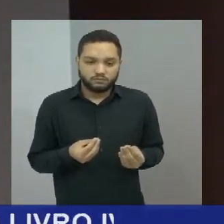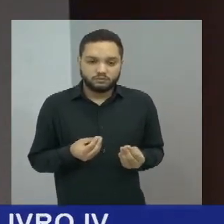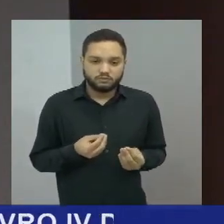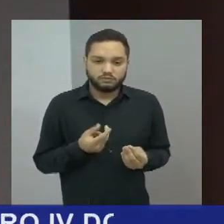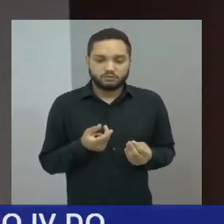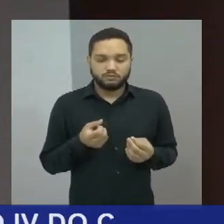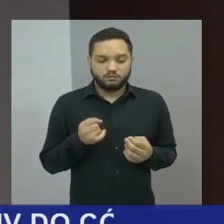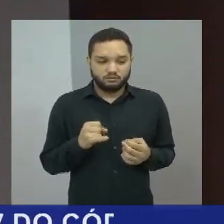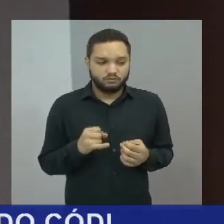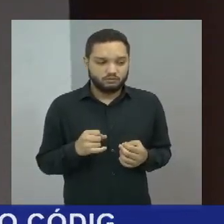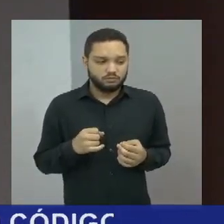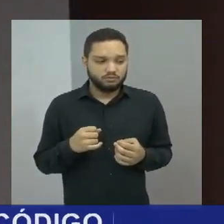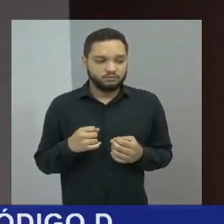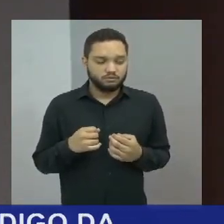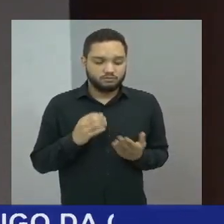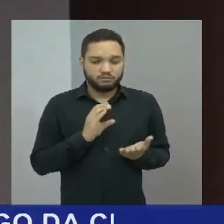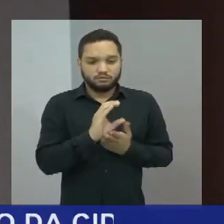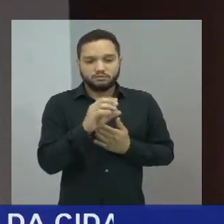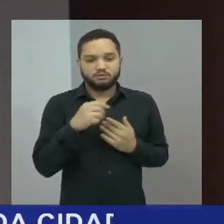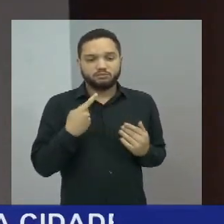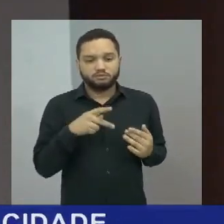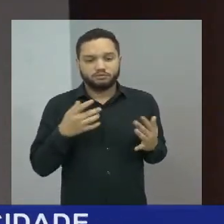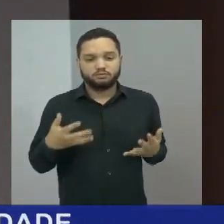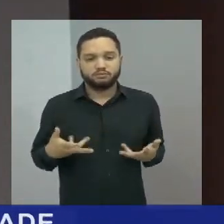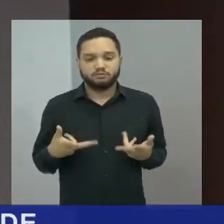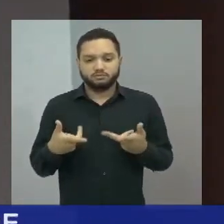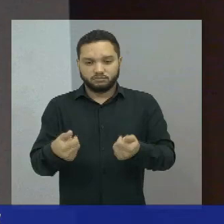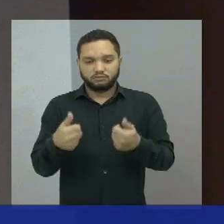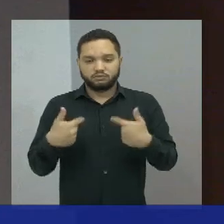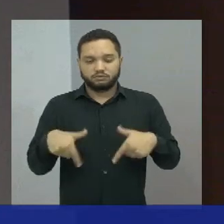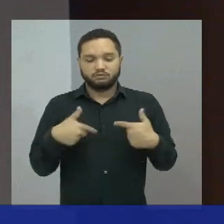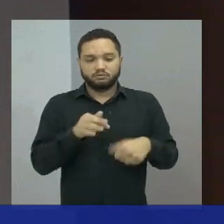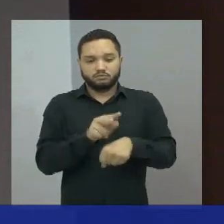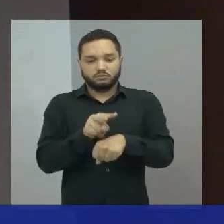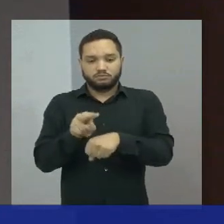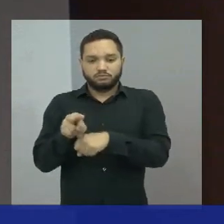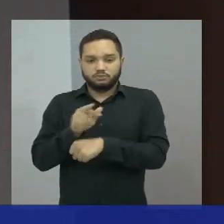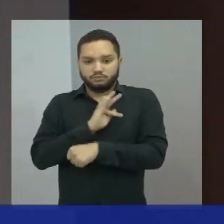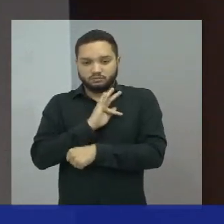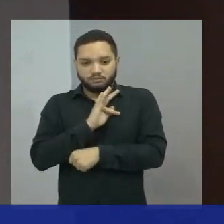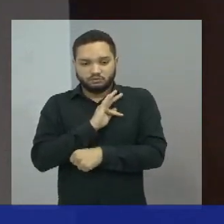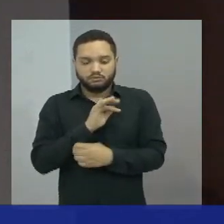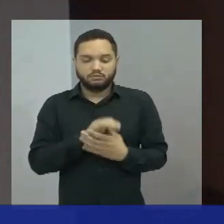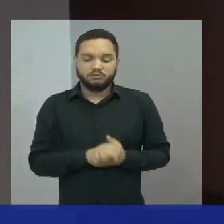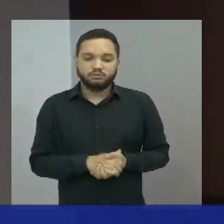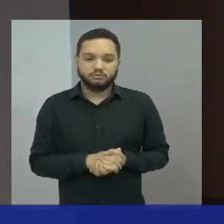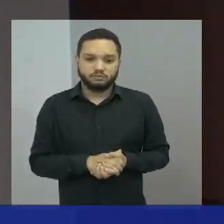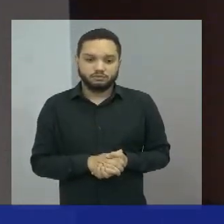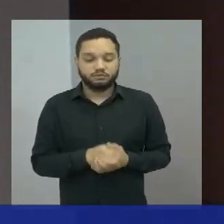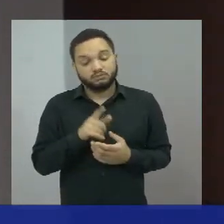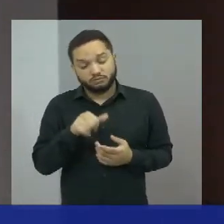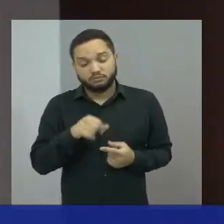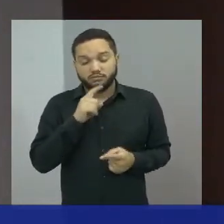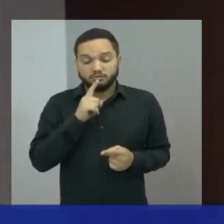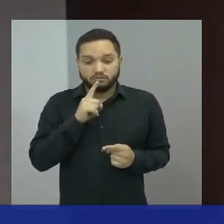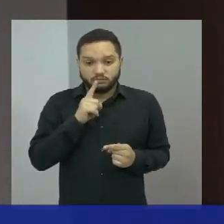como recompensa ao seu desempenho ao cumprir tarefas de fiscalização, sendo vedada, é